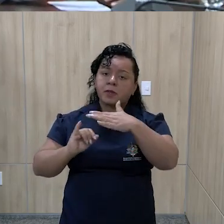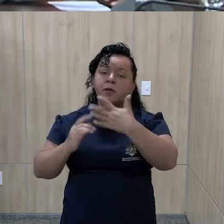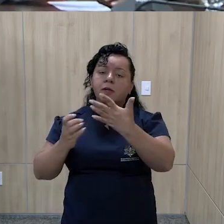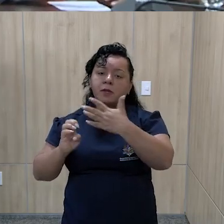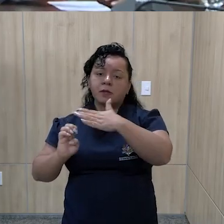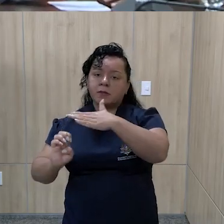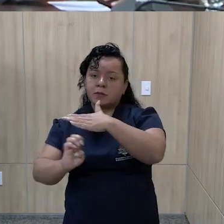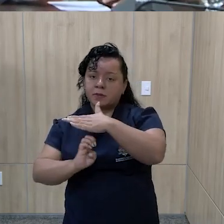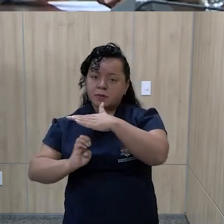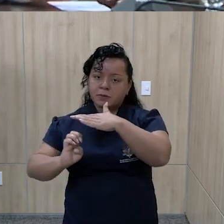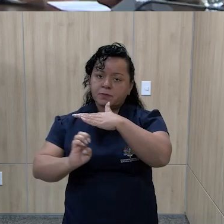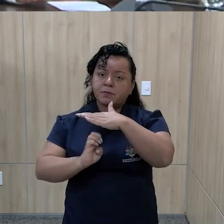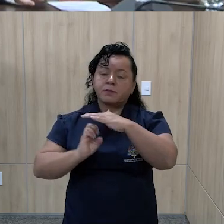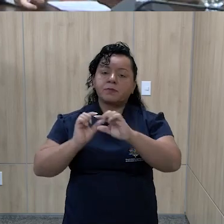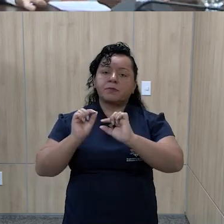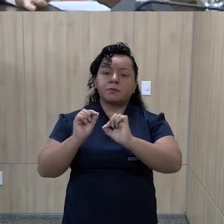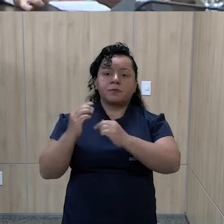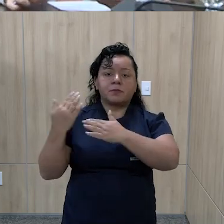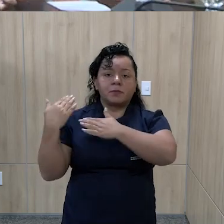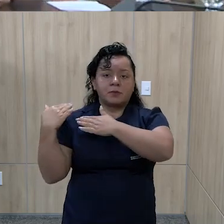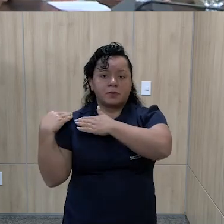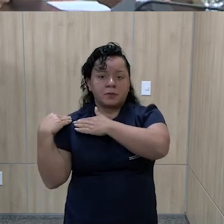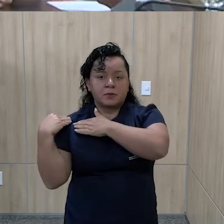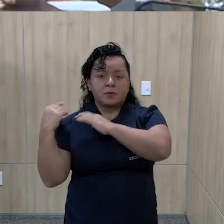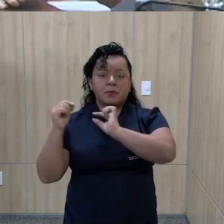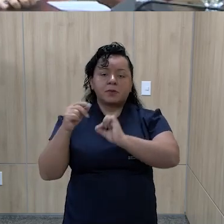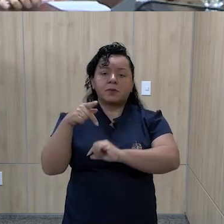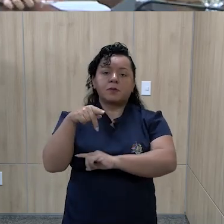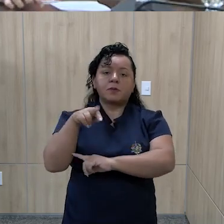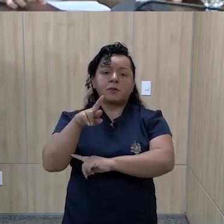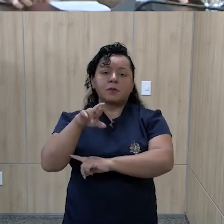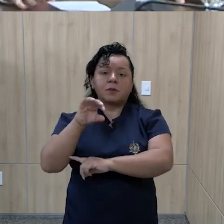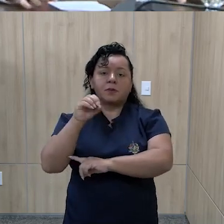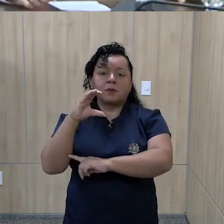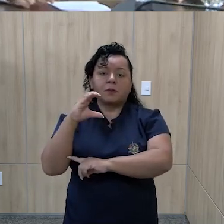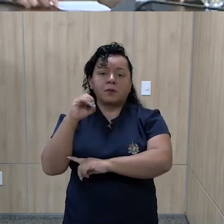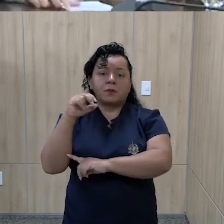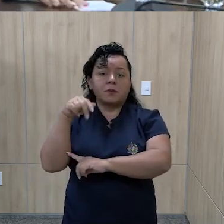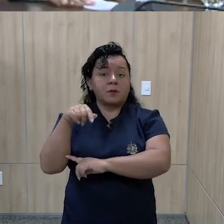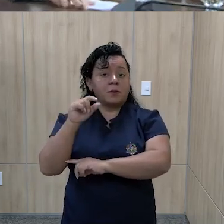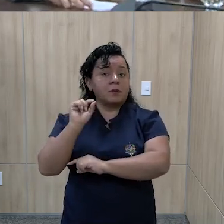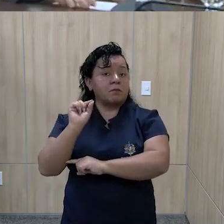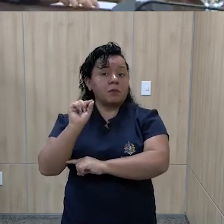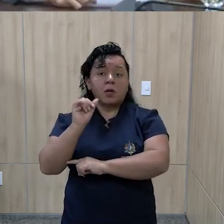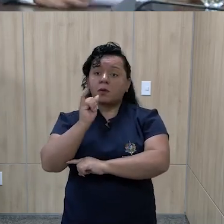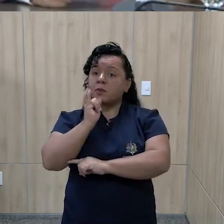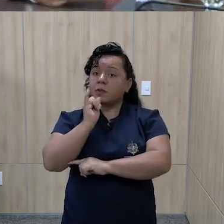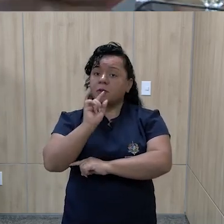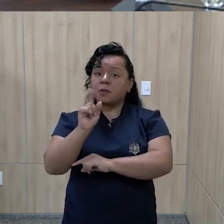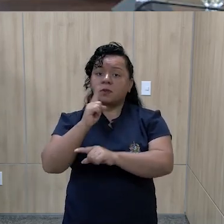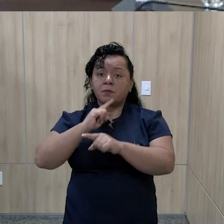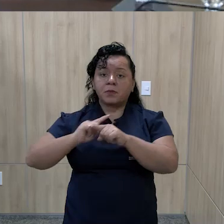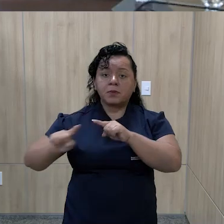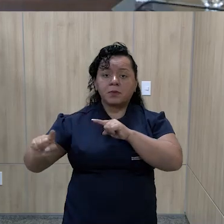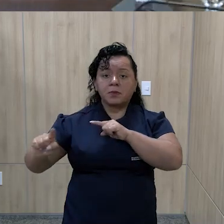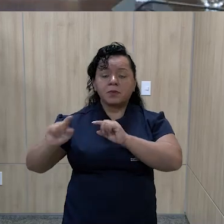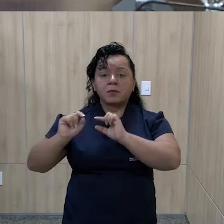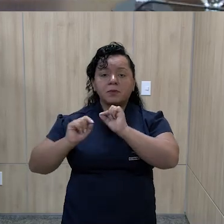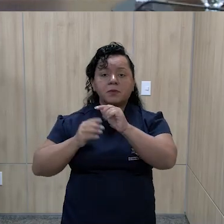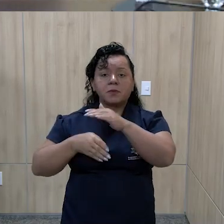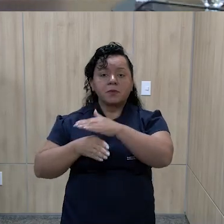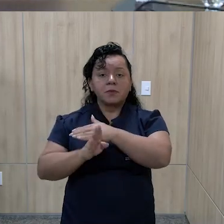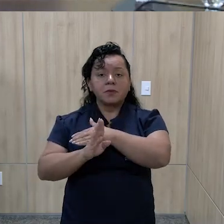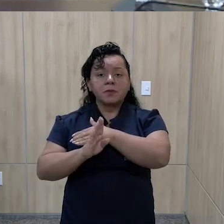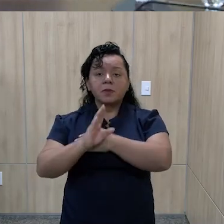que ficaria de responsabilidade do Procon para caso esses estabelecimentos proíbam